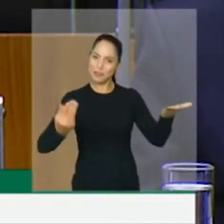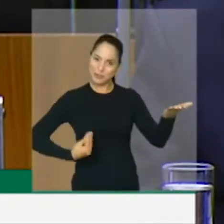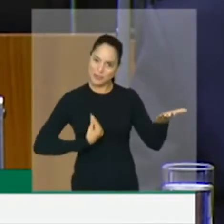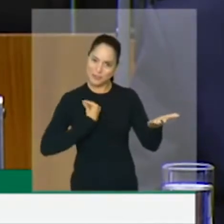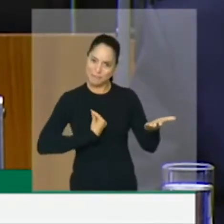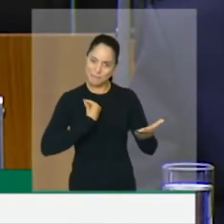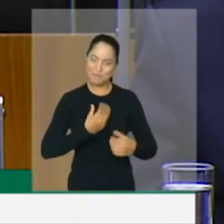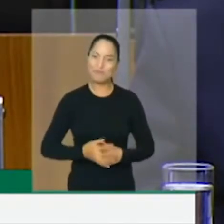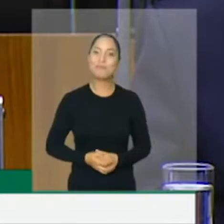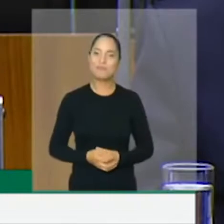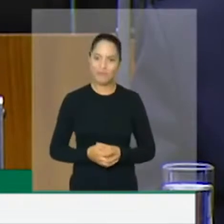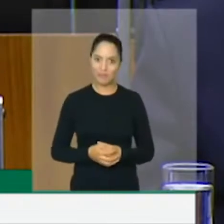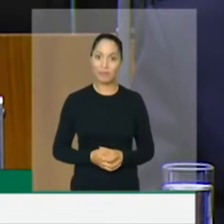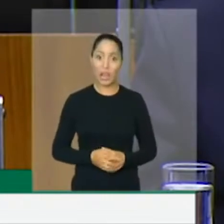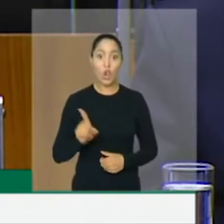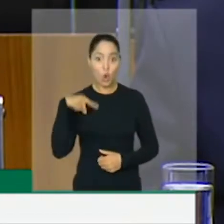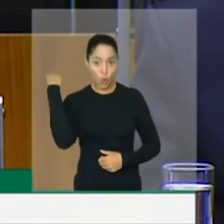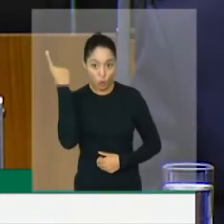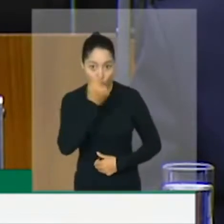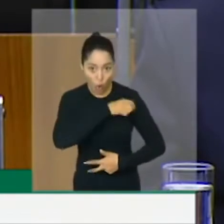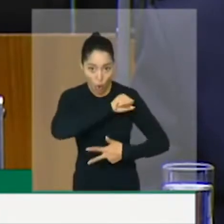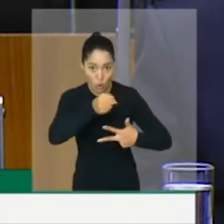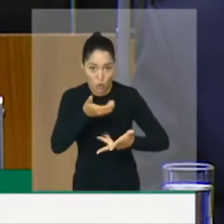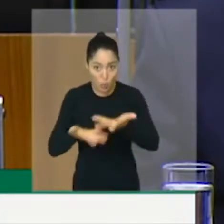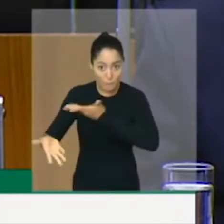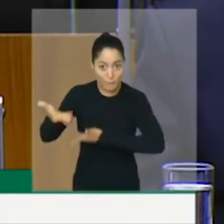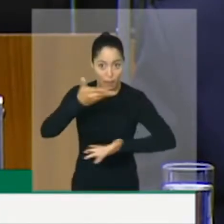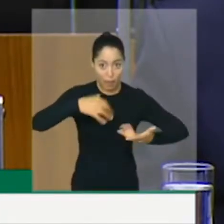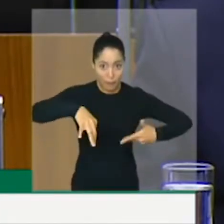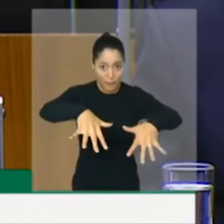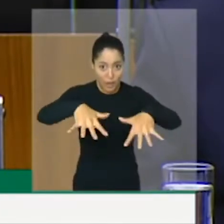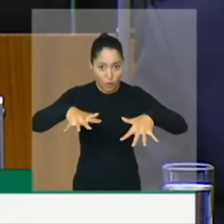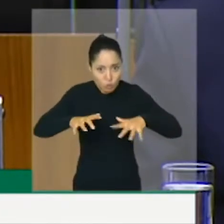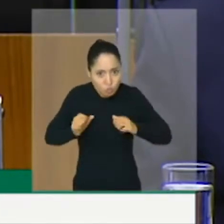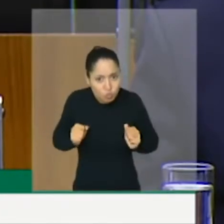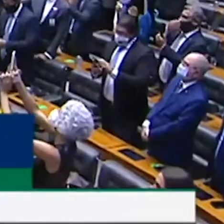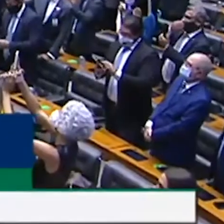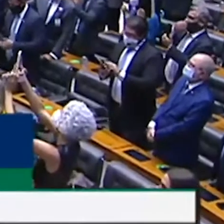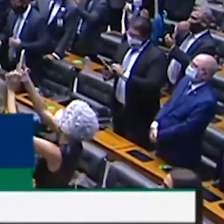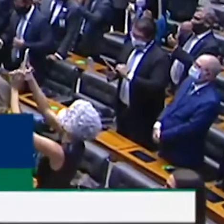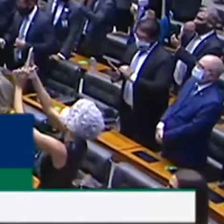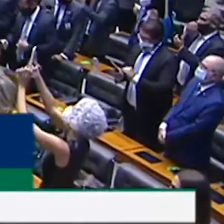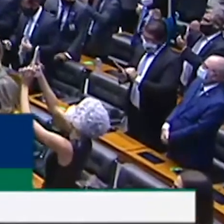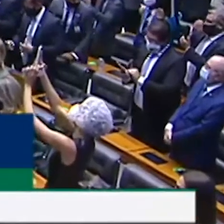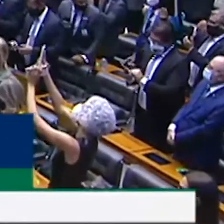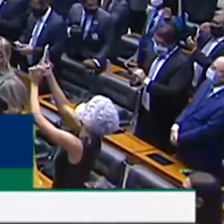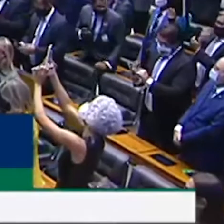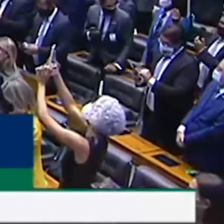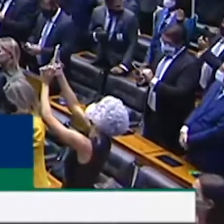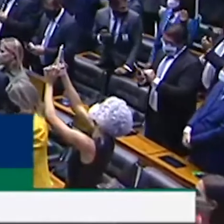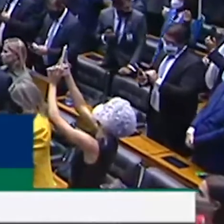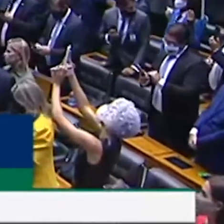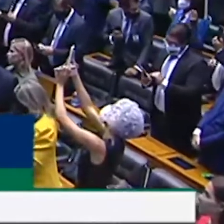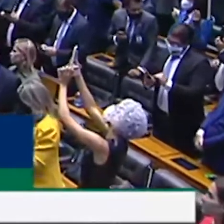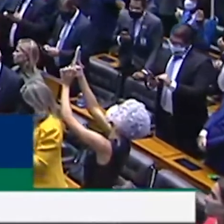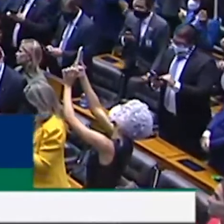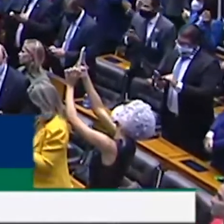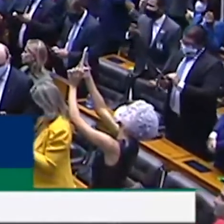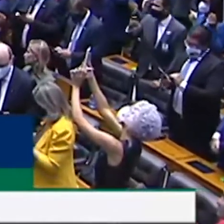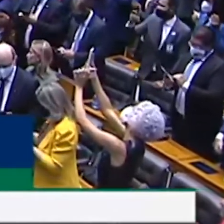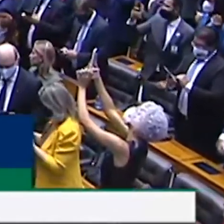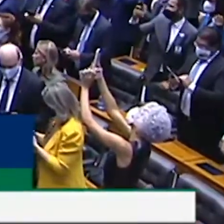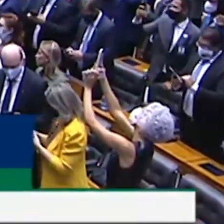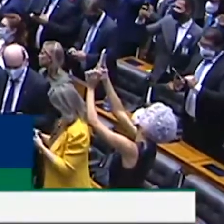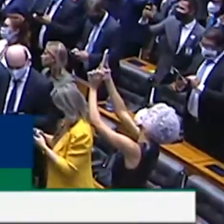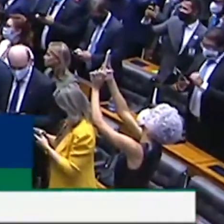é indispensável para o alcance desse objetivo. A CNM acompanhará de perto, em